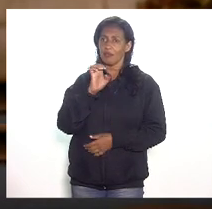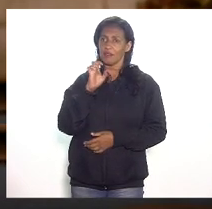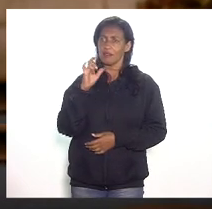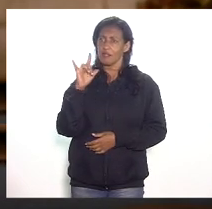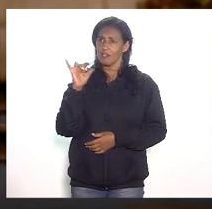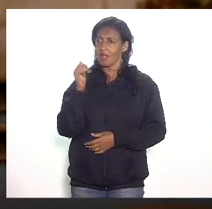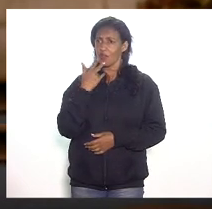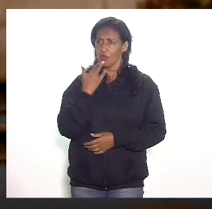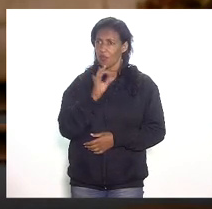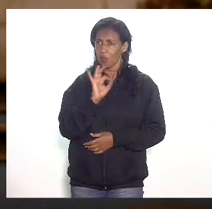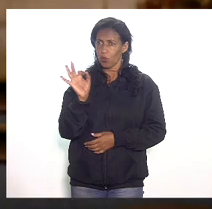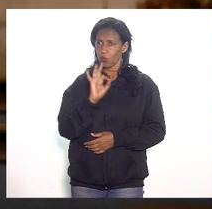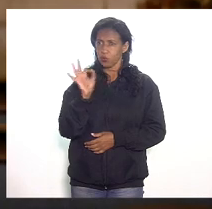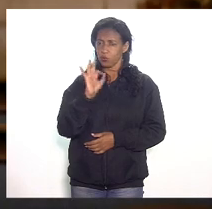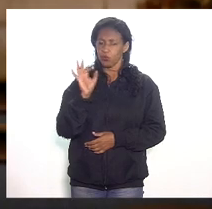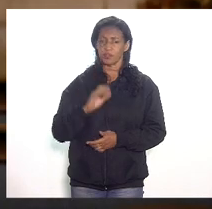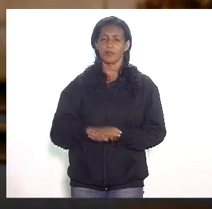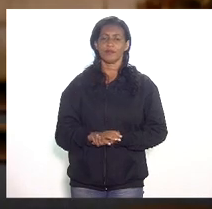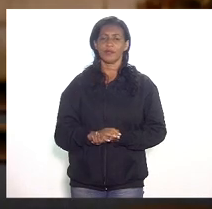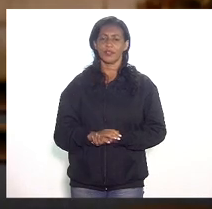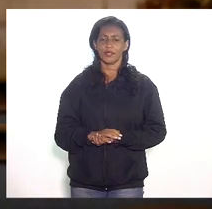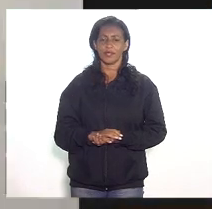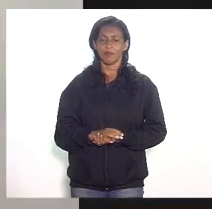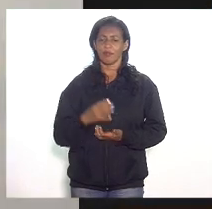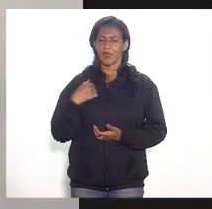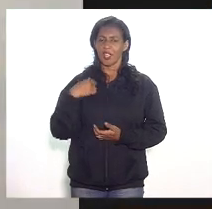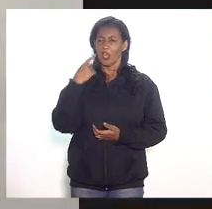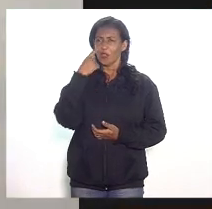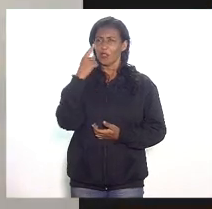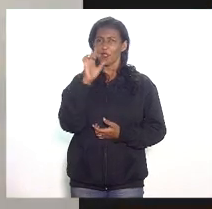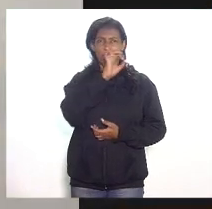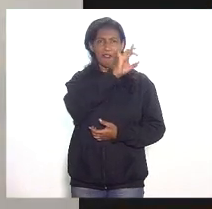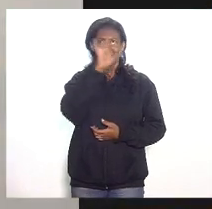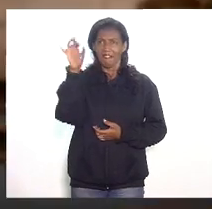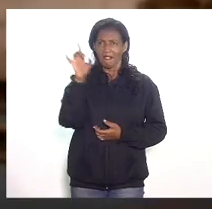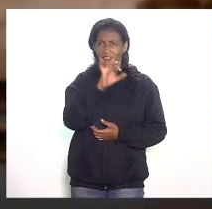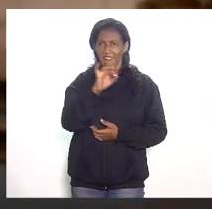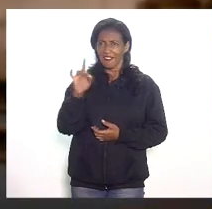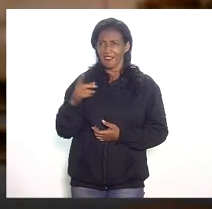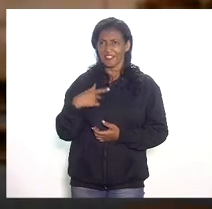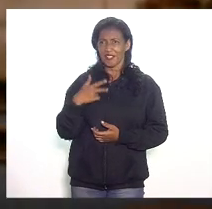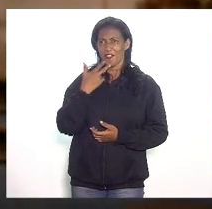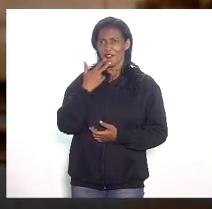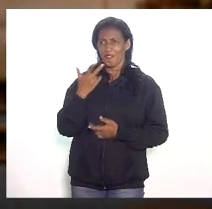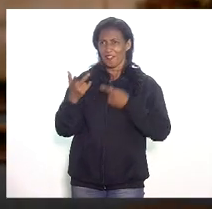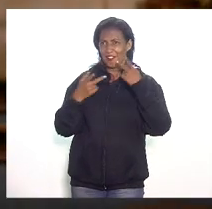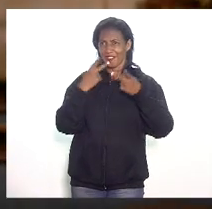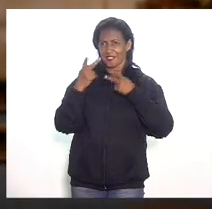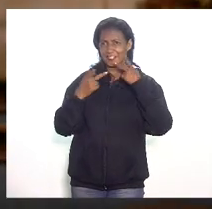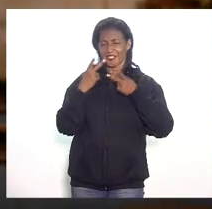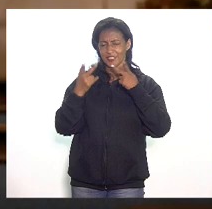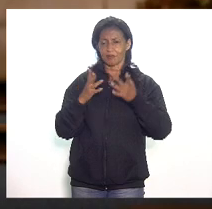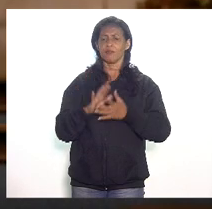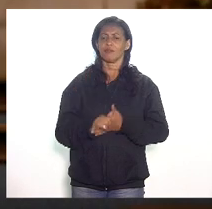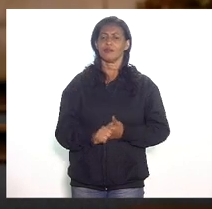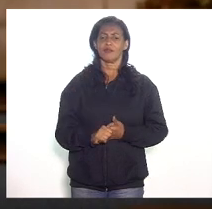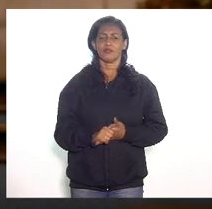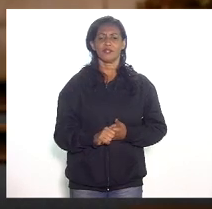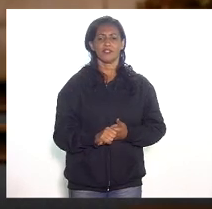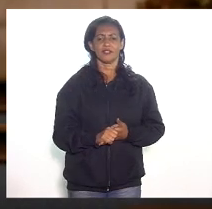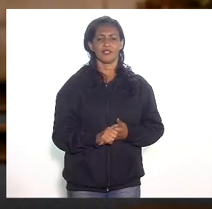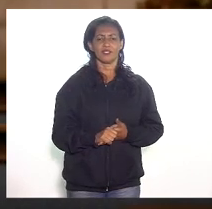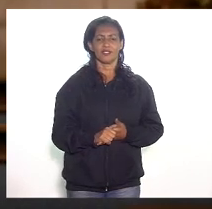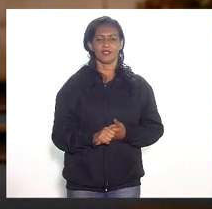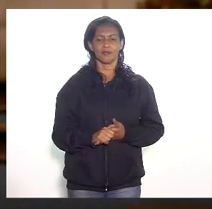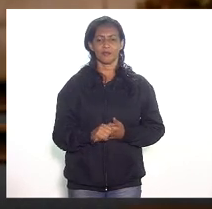Não, não falei, presidente. Estou vendo todo mundo falar e eu acho que até outros que estavam lá. Não, a vossa excelência era